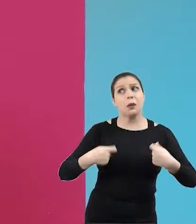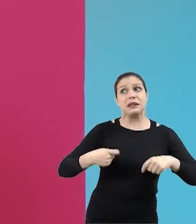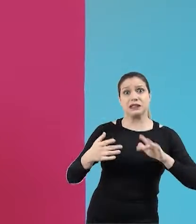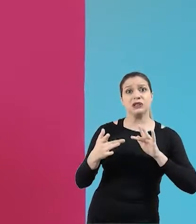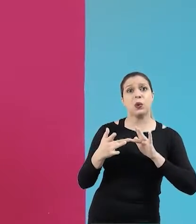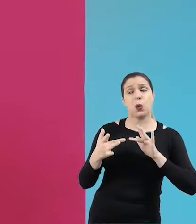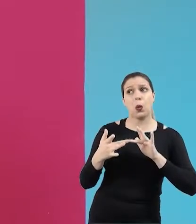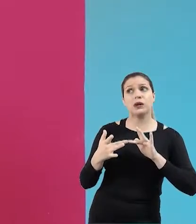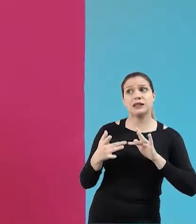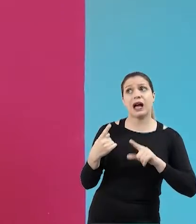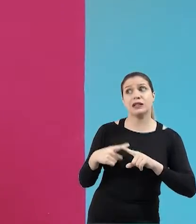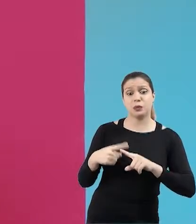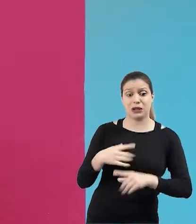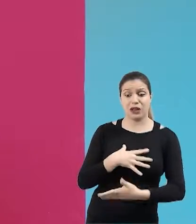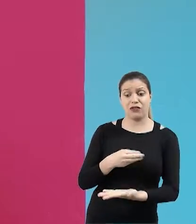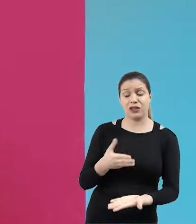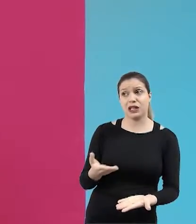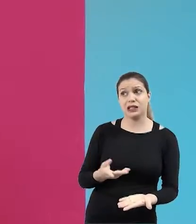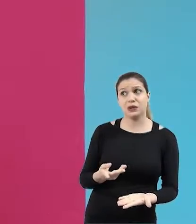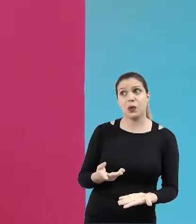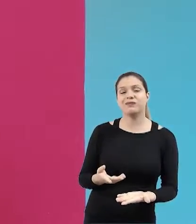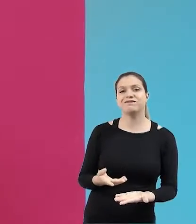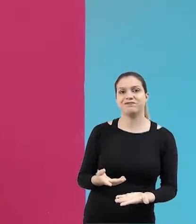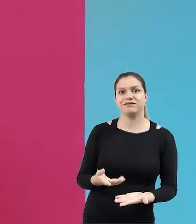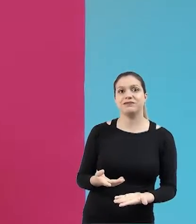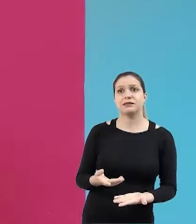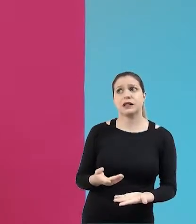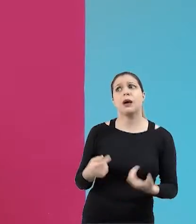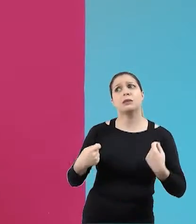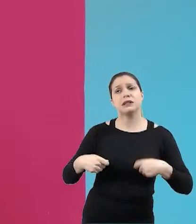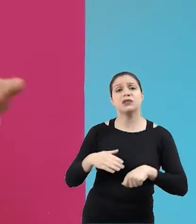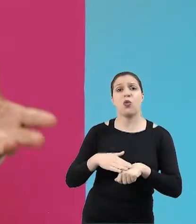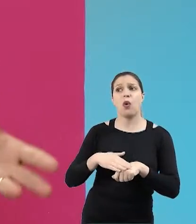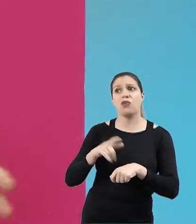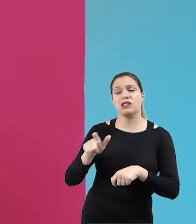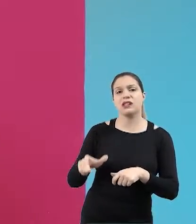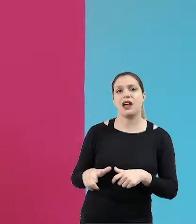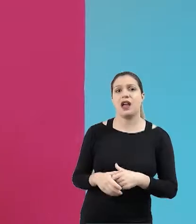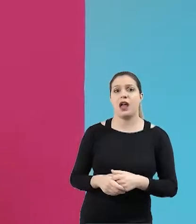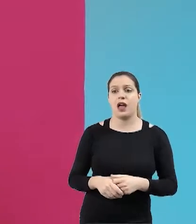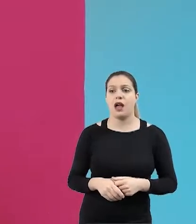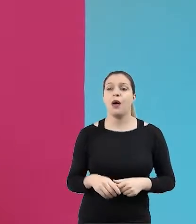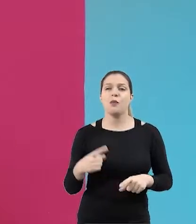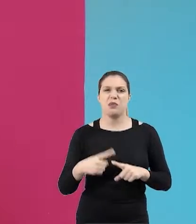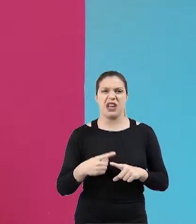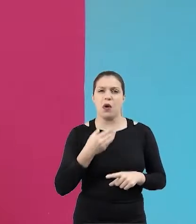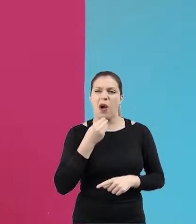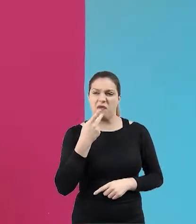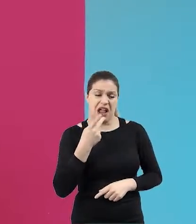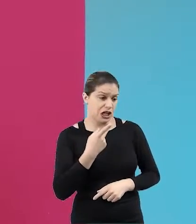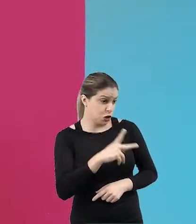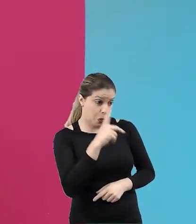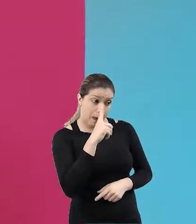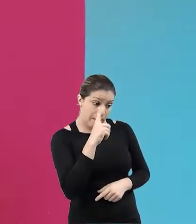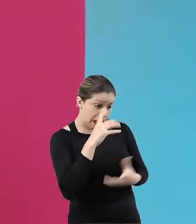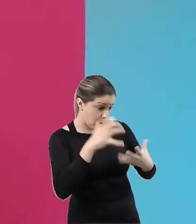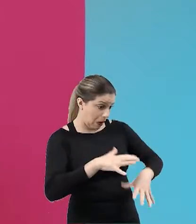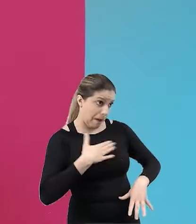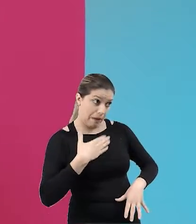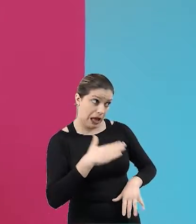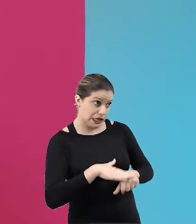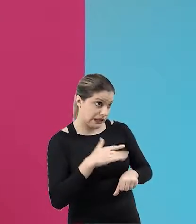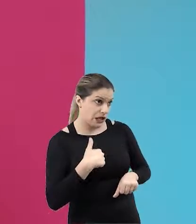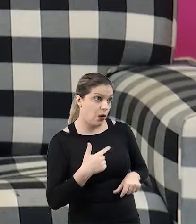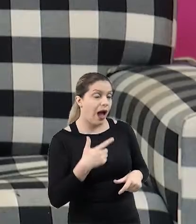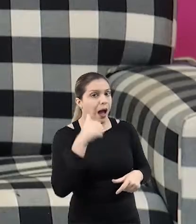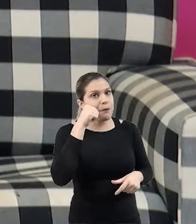para beneficiar os filhos, que isso é muito utilizado pelos agressores. Ah, a sua mãe não quer mais a família. Então, a mulher ela se sente